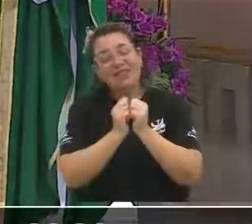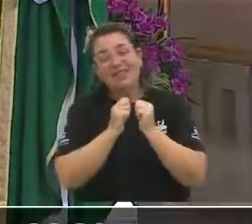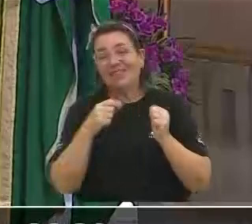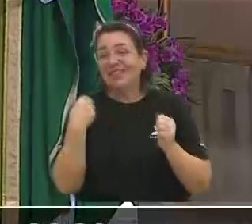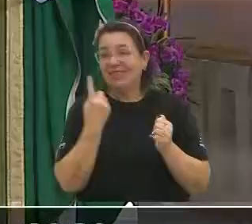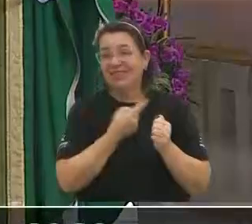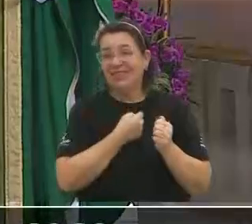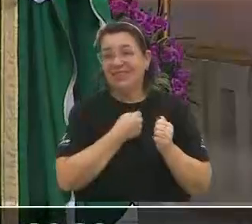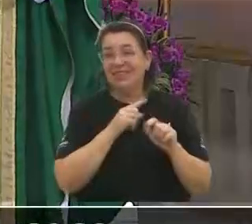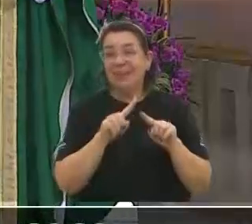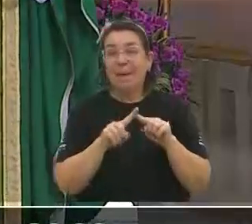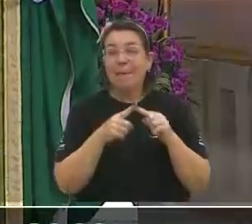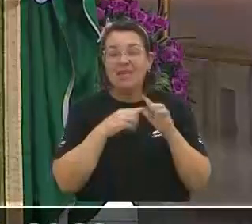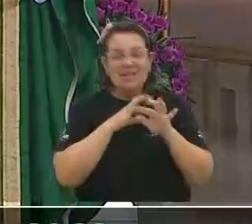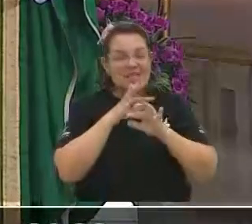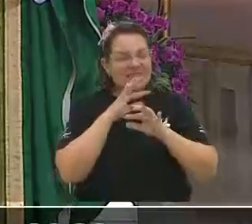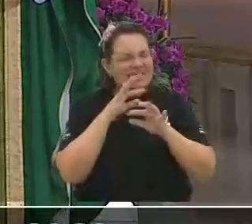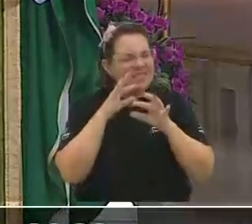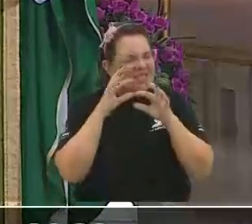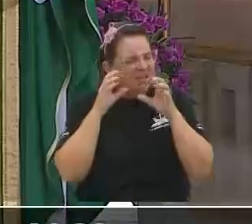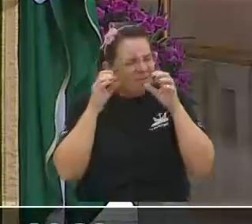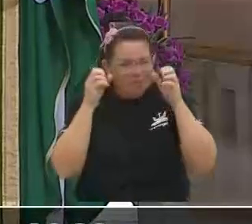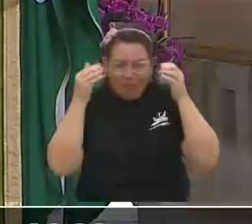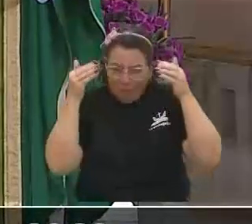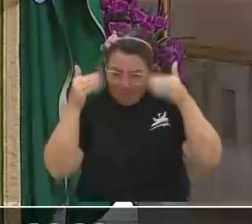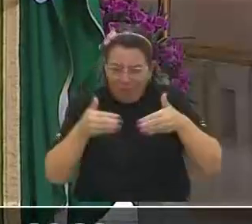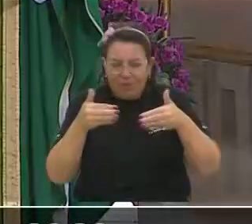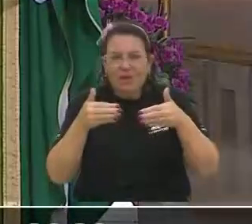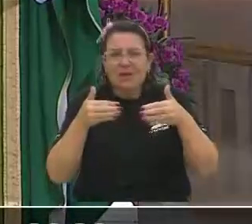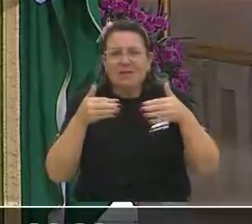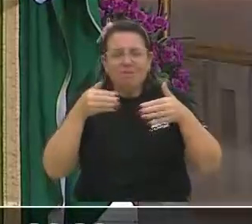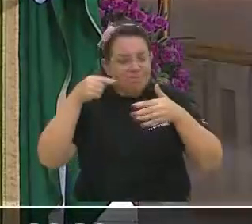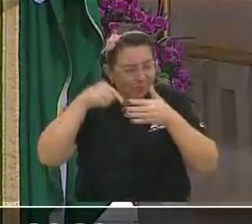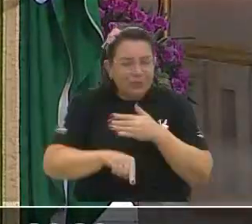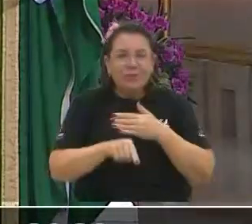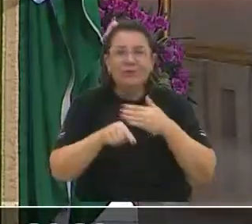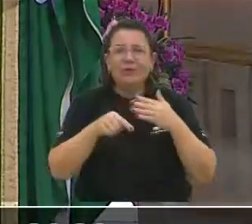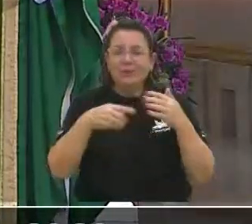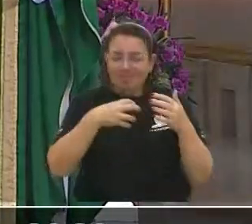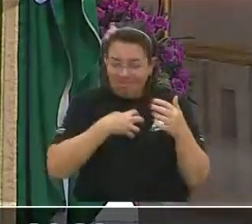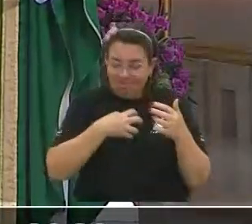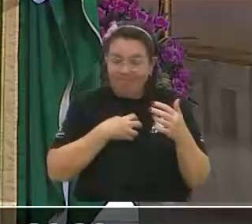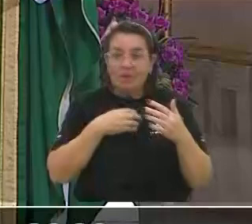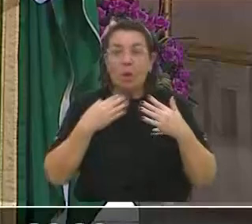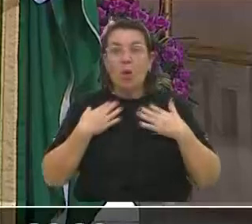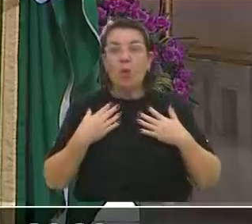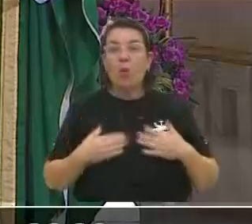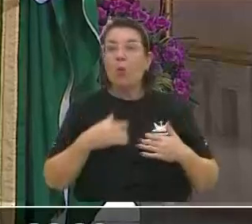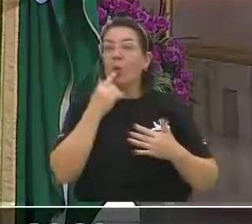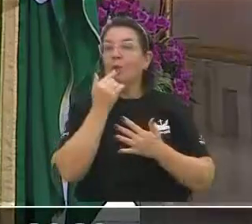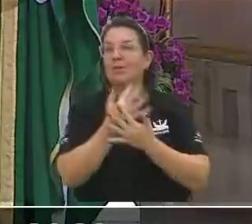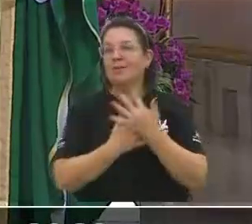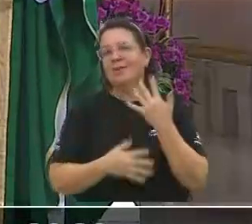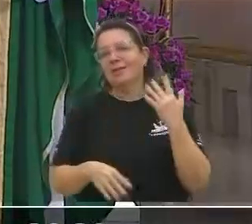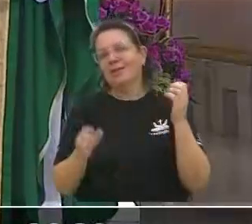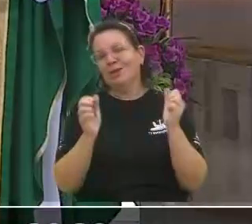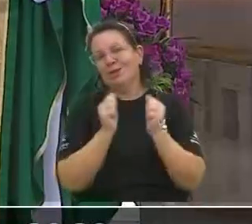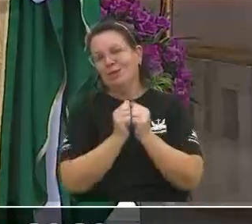mas que presença sendo corpo e sangue